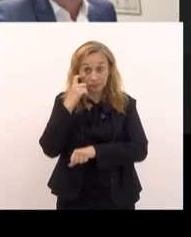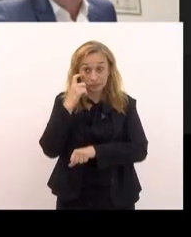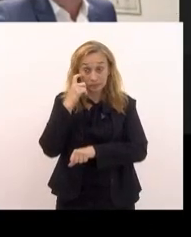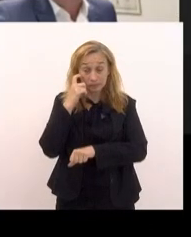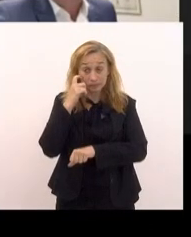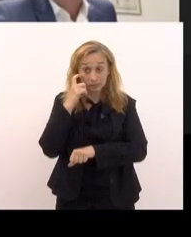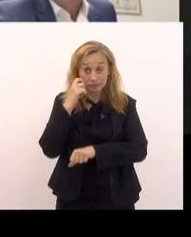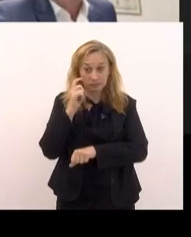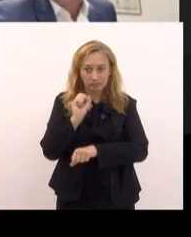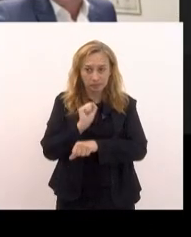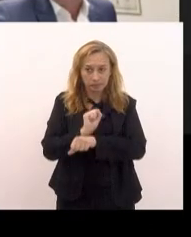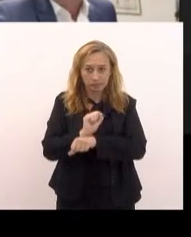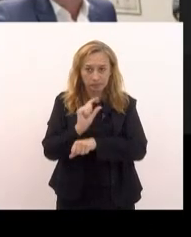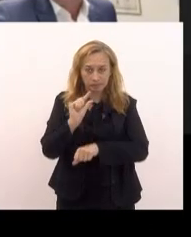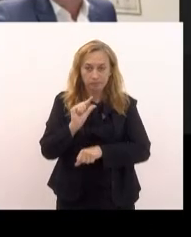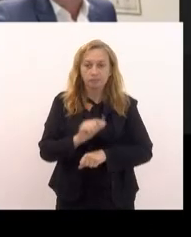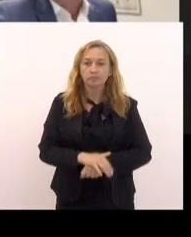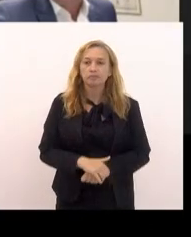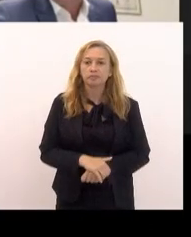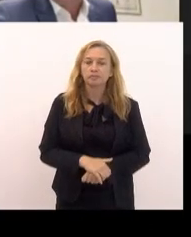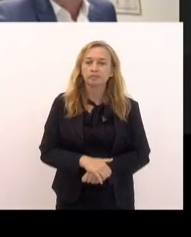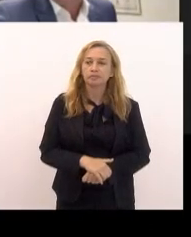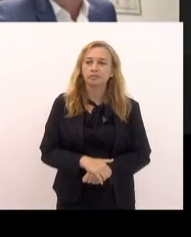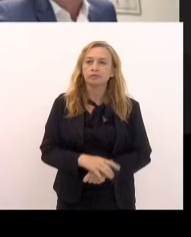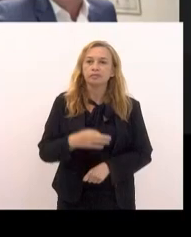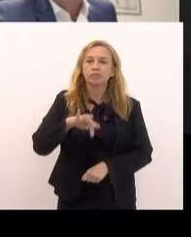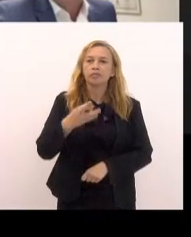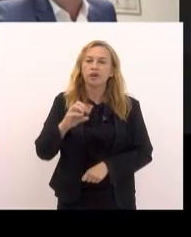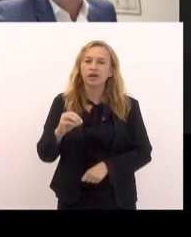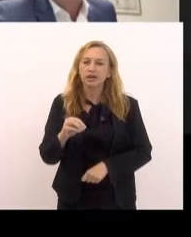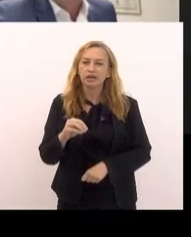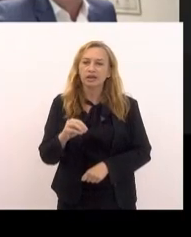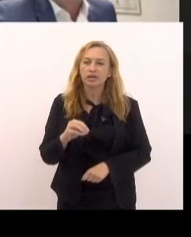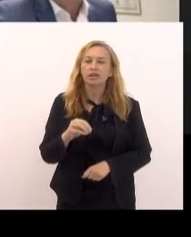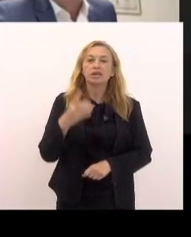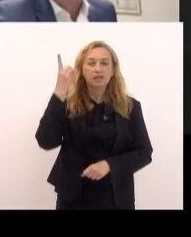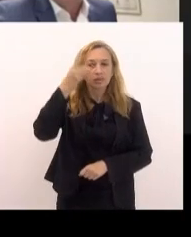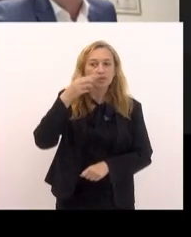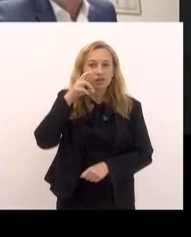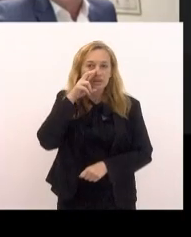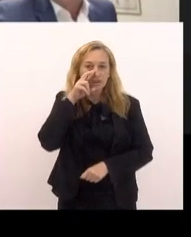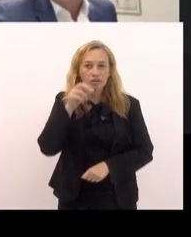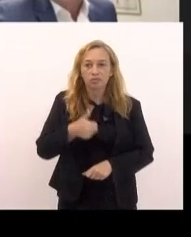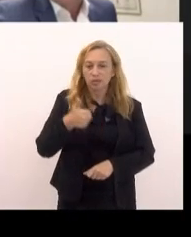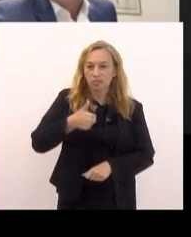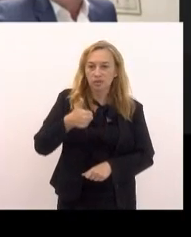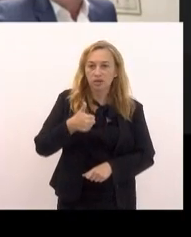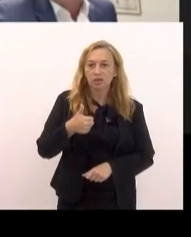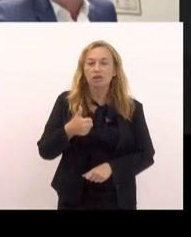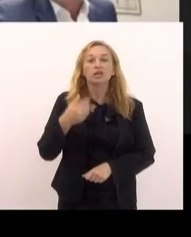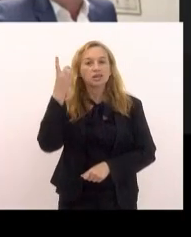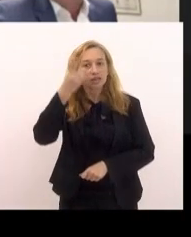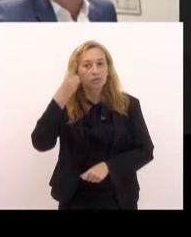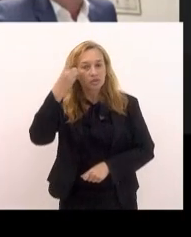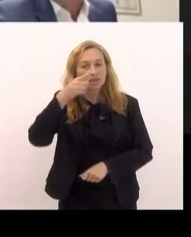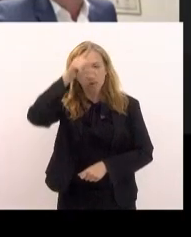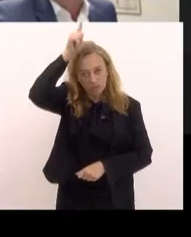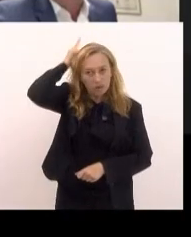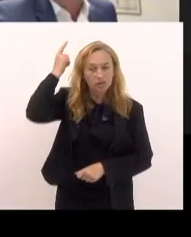presidente. Um instante só, por favor. Marquinho me passou. Deputado Rosenberg é o primeiro, ok. Deputado Luiz é o